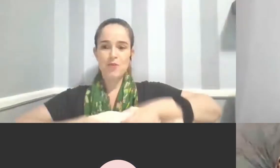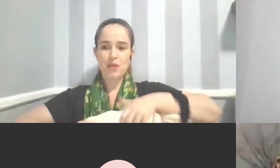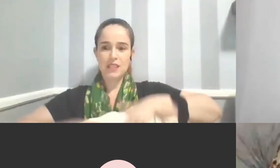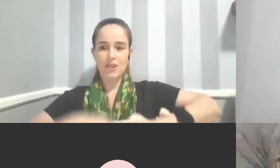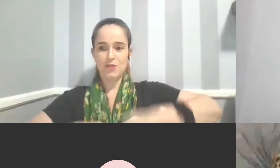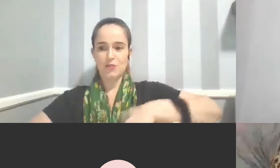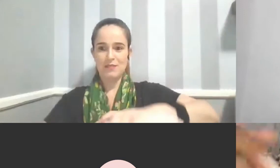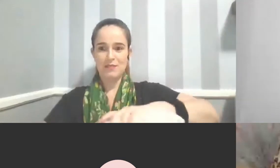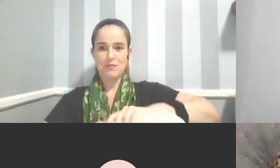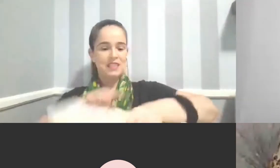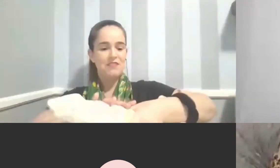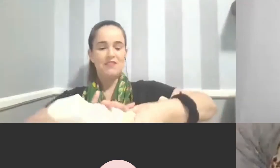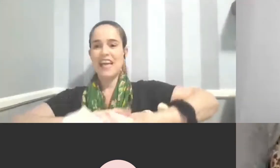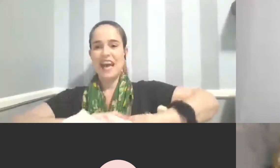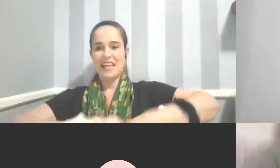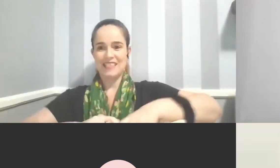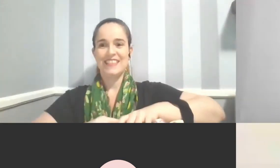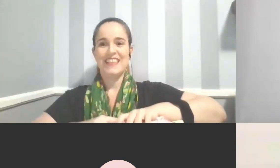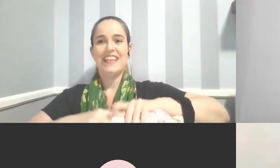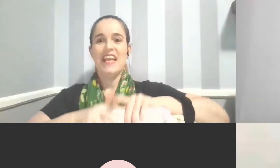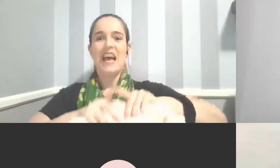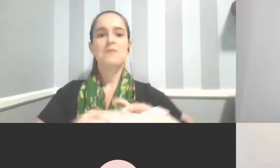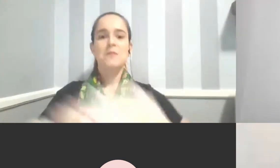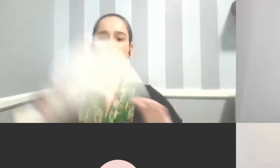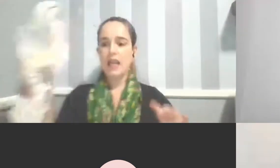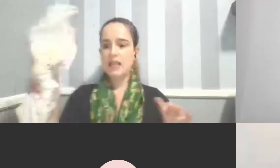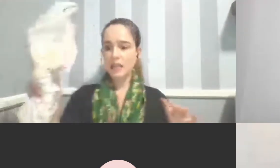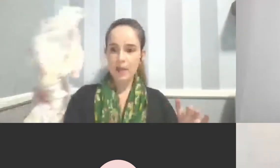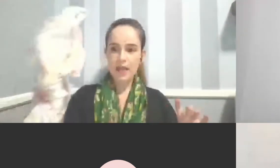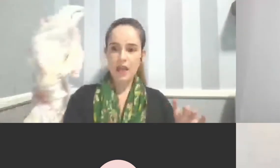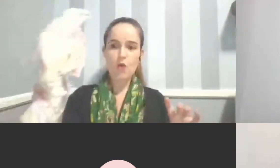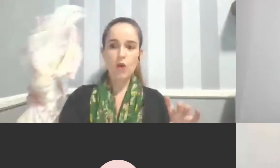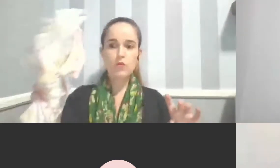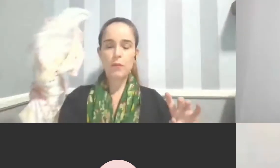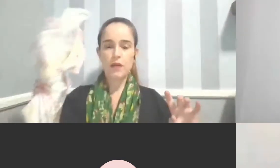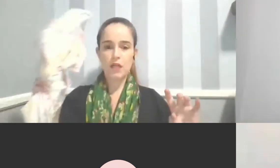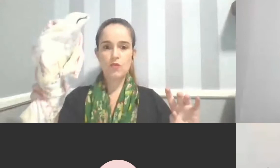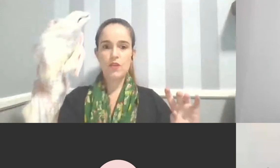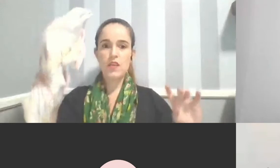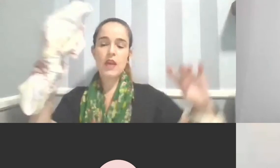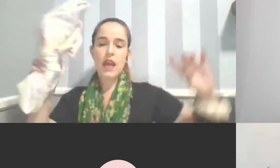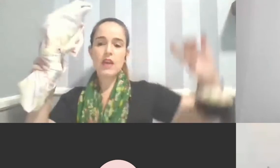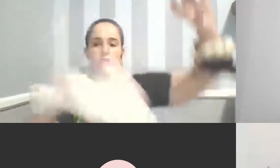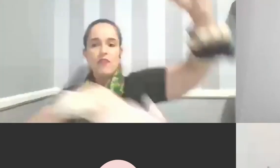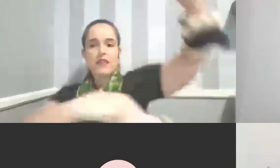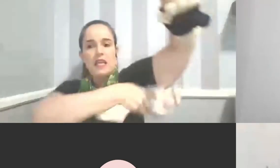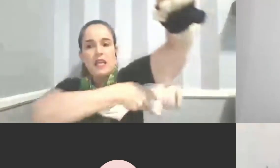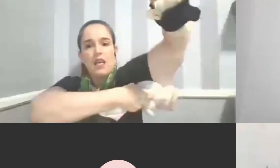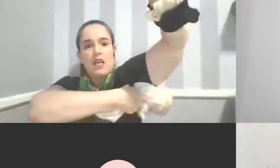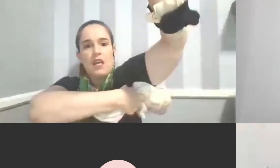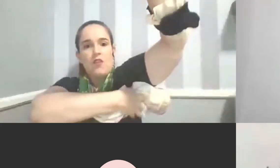paninho, um monte de coisa na aula de hoje. Para a gente se vira em casa. Tá? Então, eu peguei um outro pano. E o que eu